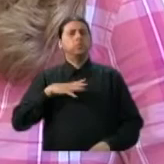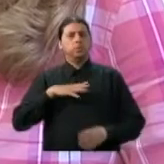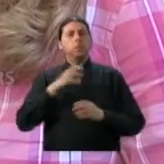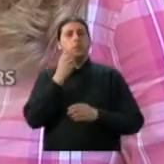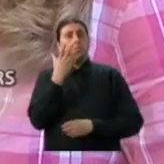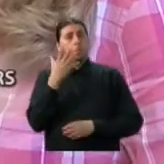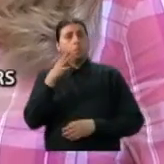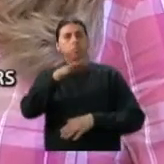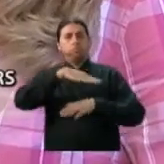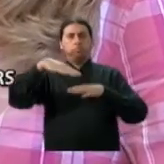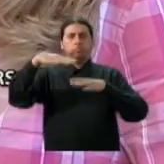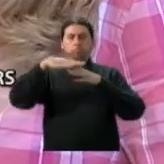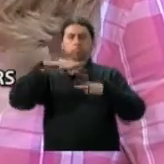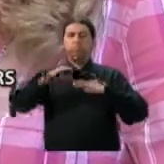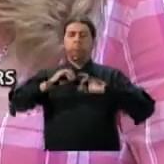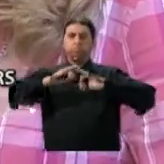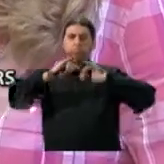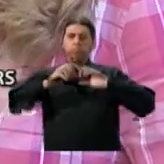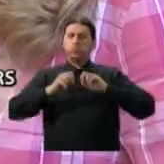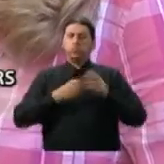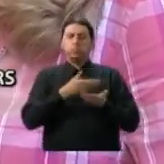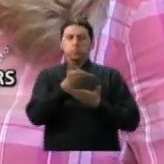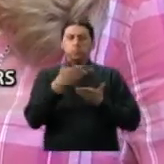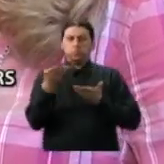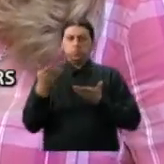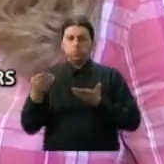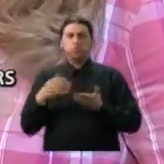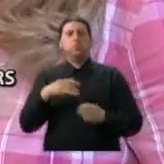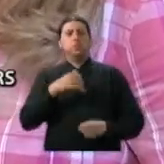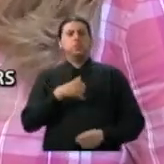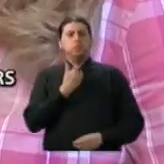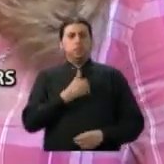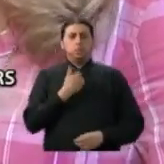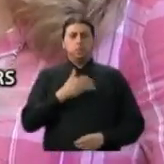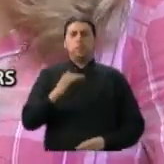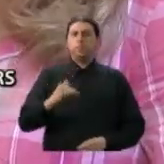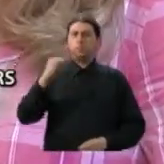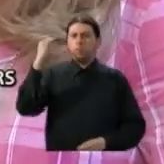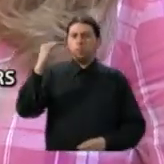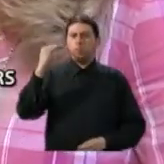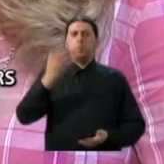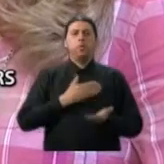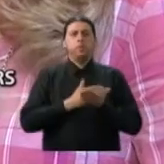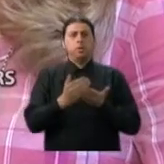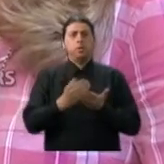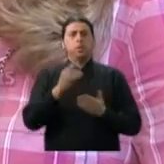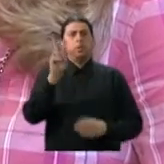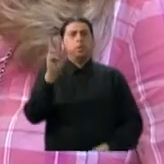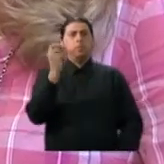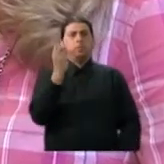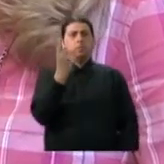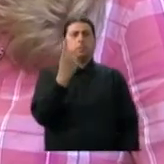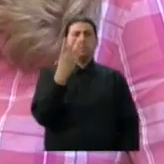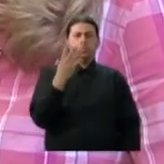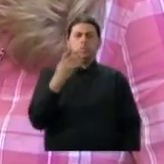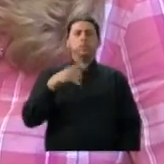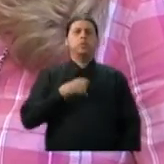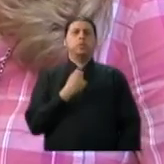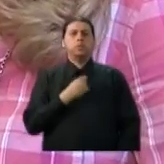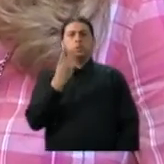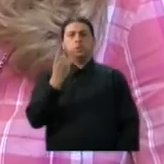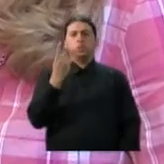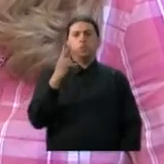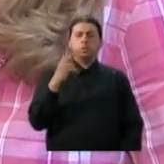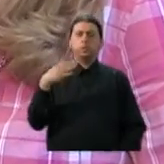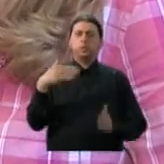boa resposta para faixas etárias maiores, né? No caso, começou em 2014 com as meninas, né? De 12 a 13 anos